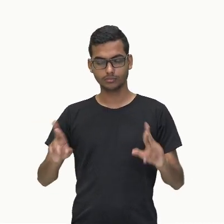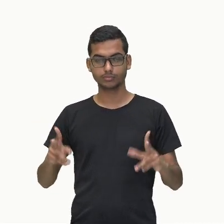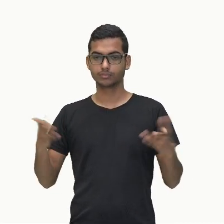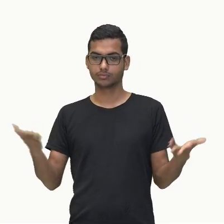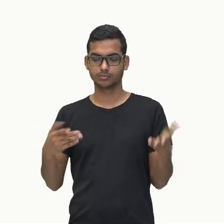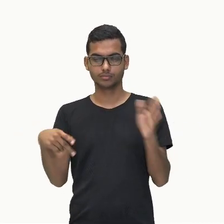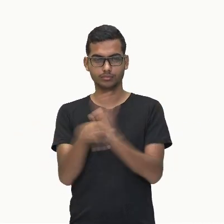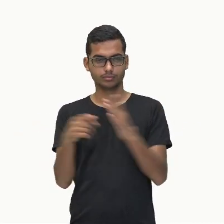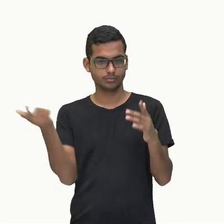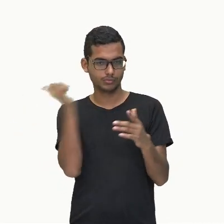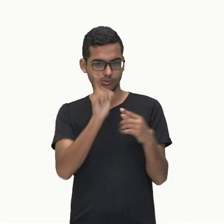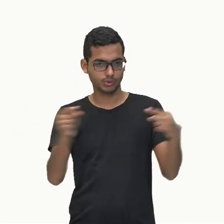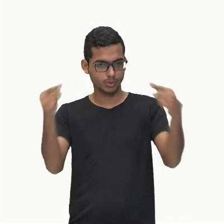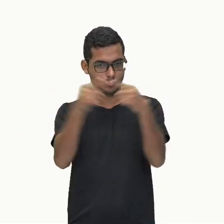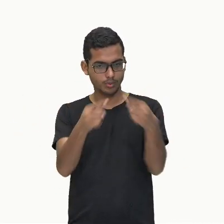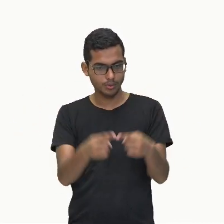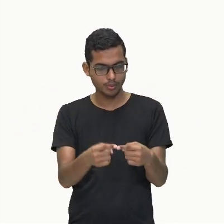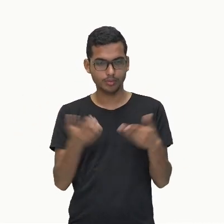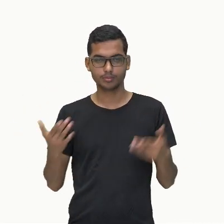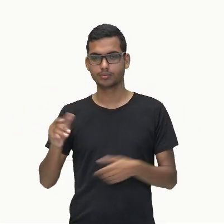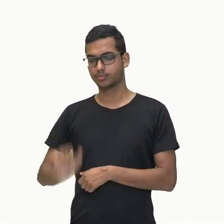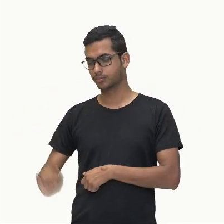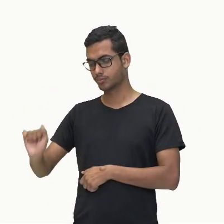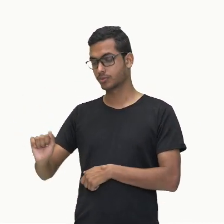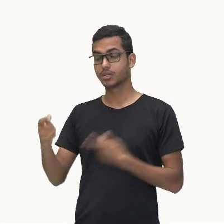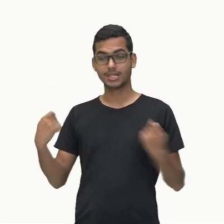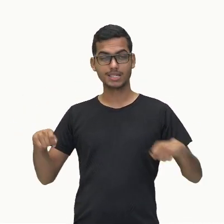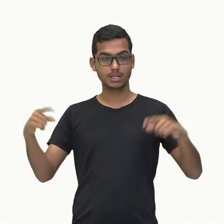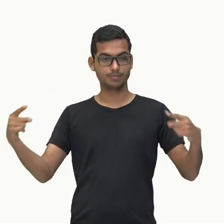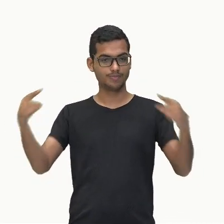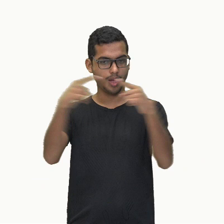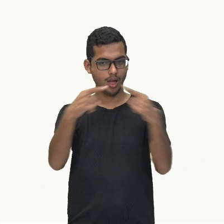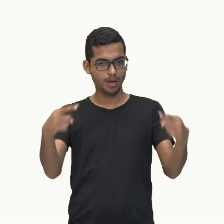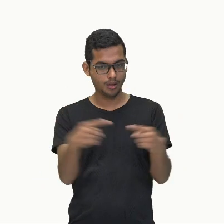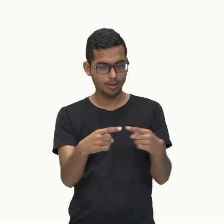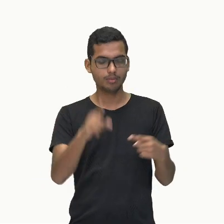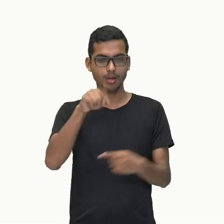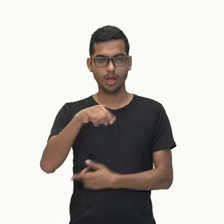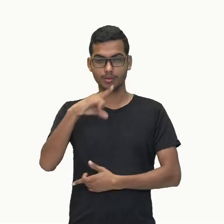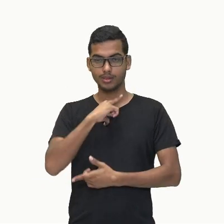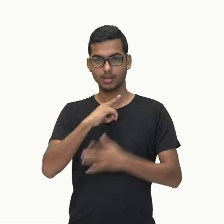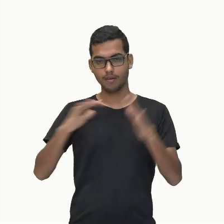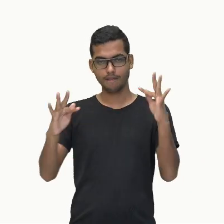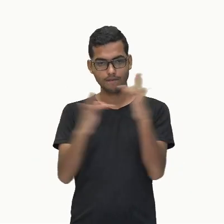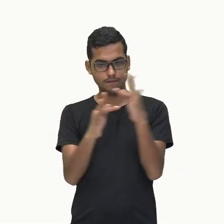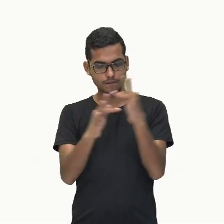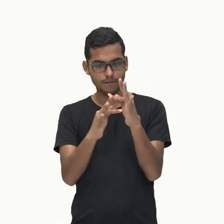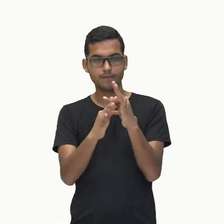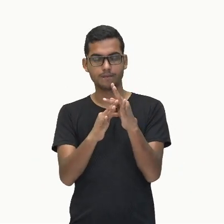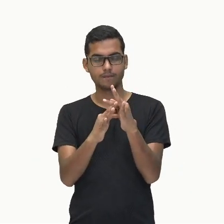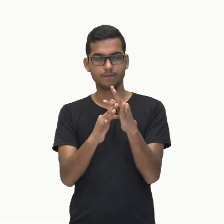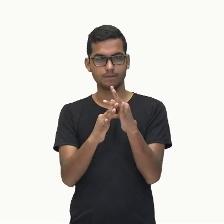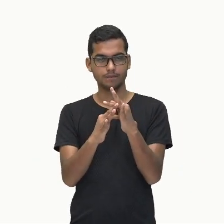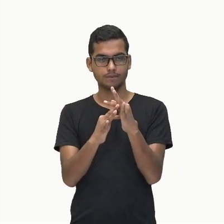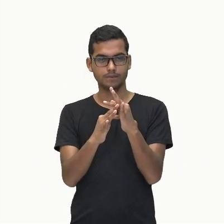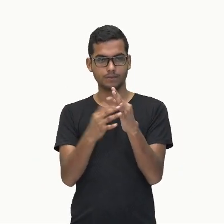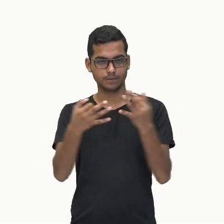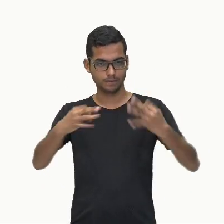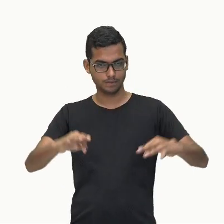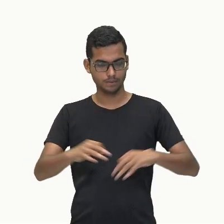elementos do conjunto A precisam ter uma correspondência para ser uma função. Nesse caso aqui, todos têm a